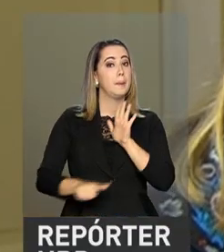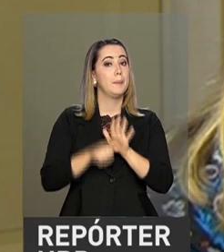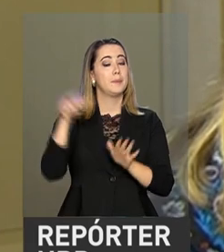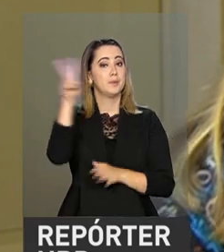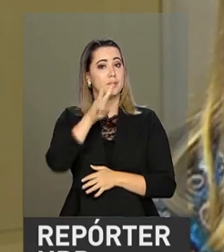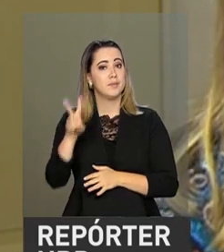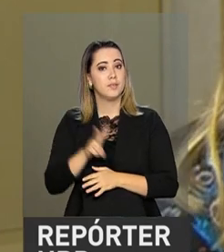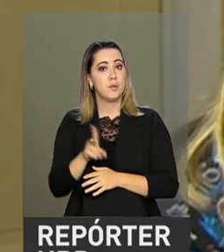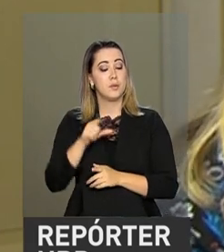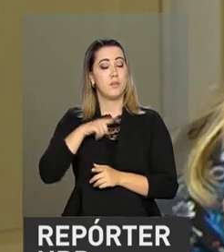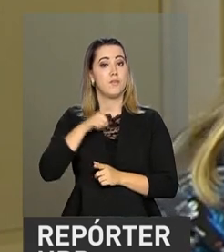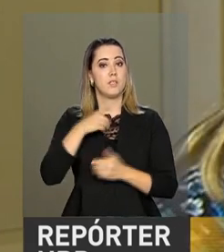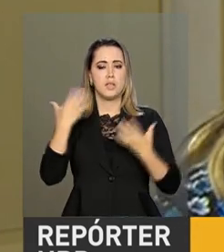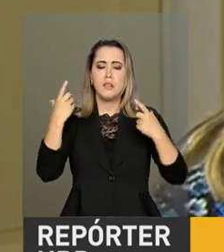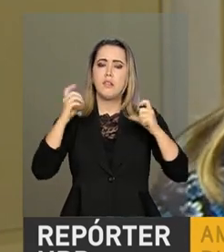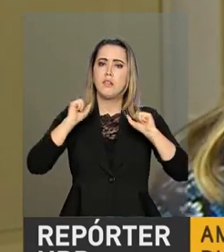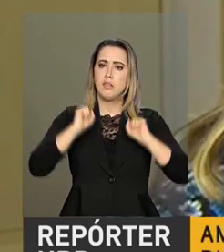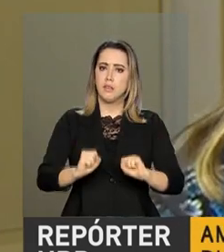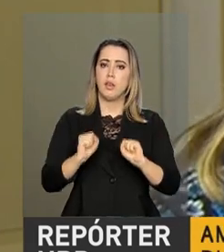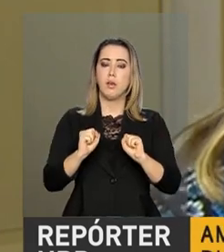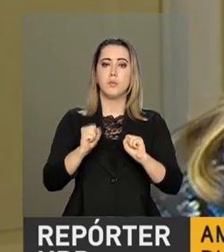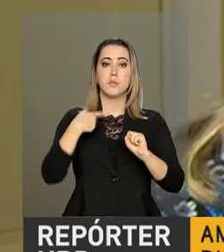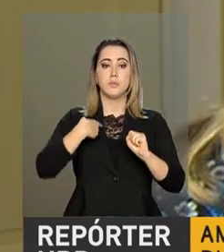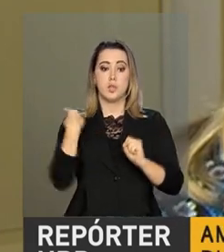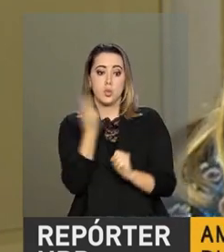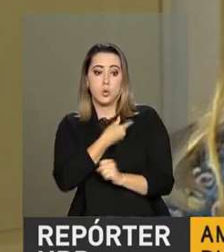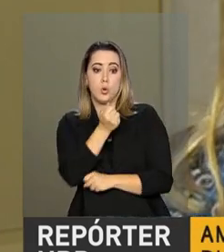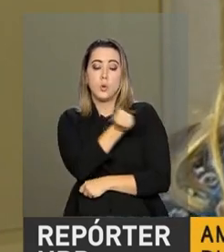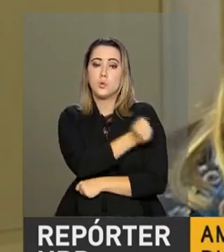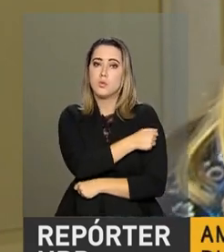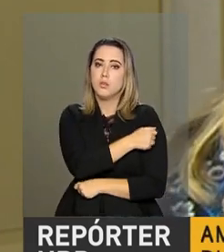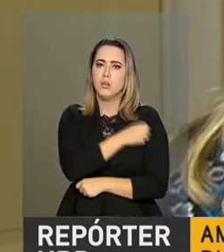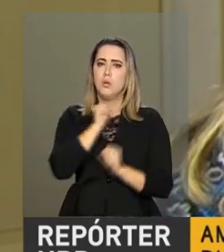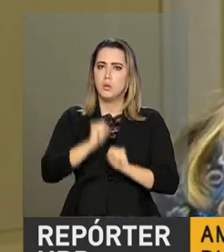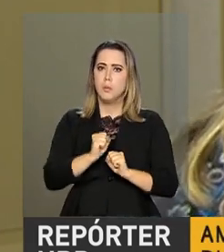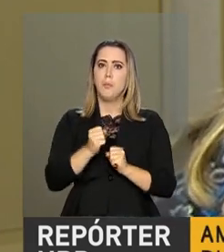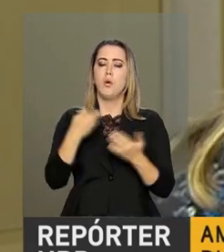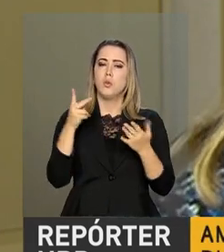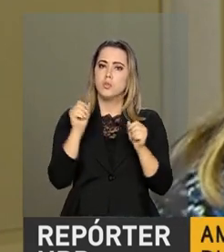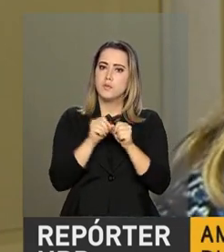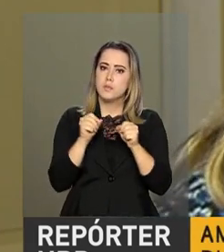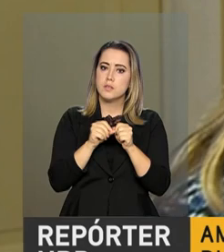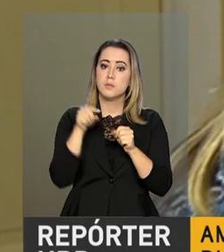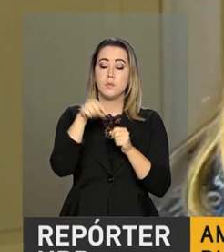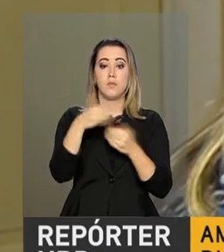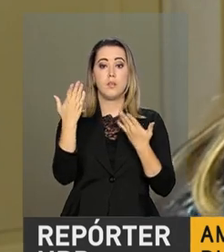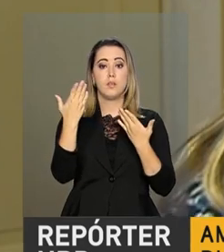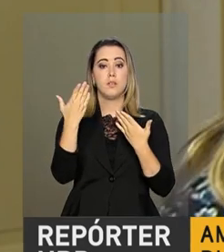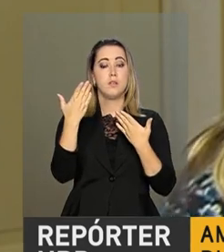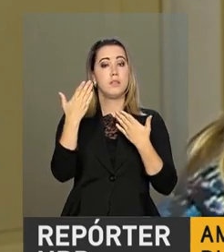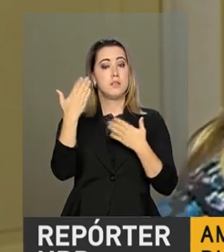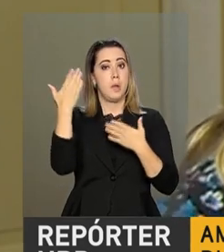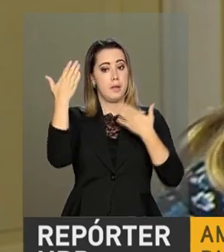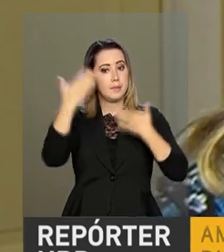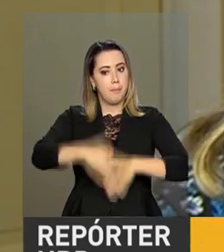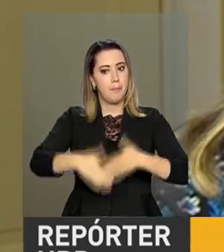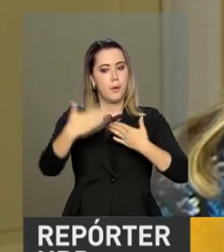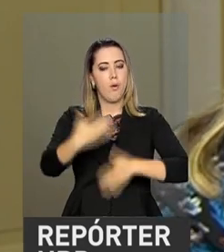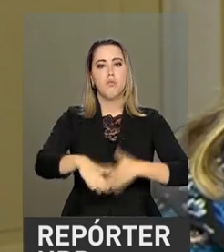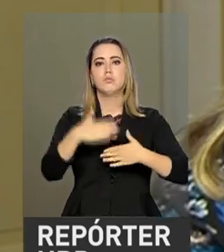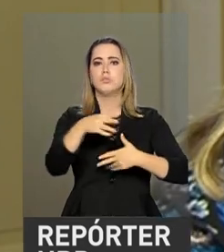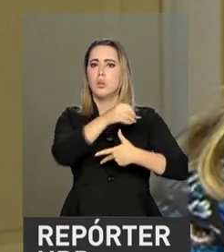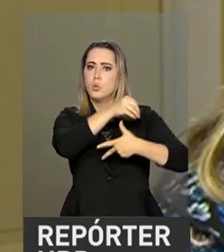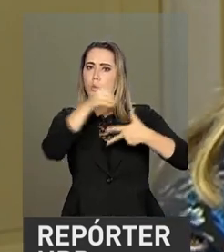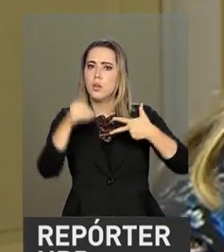a gente vai ter um dispositivo em que os nossos estudantes vão poder fazer, realizar esse exame, essa prova,